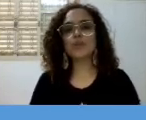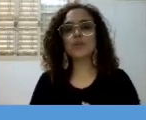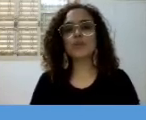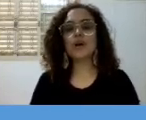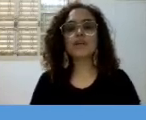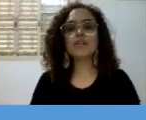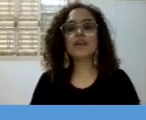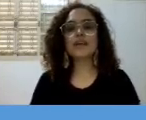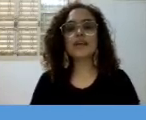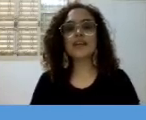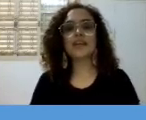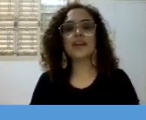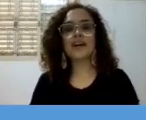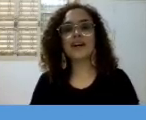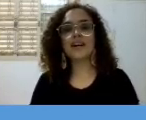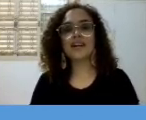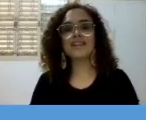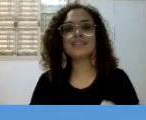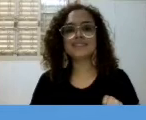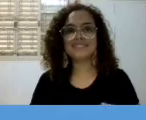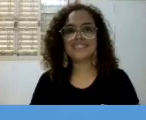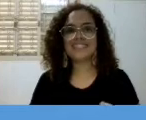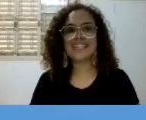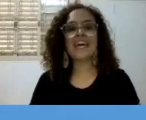de mão, ó sereia.